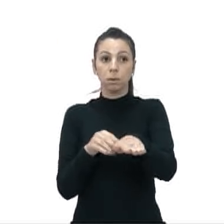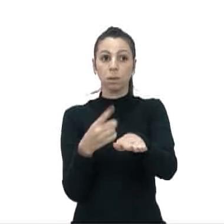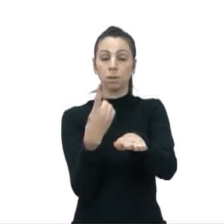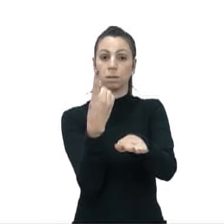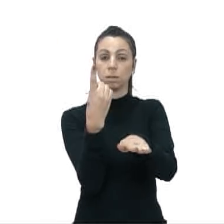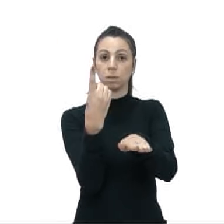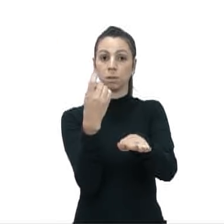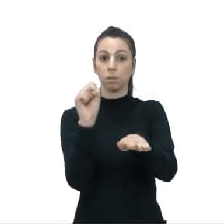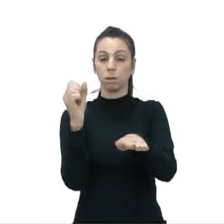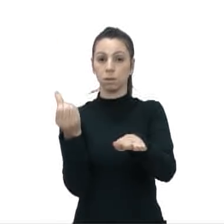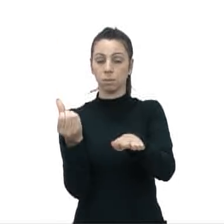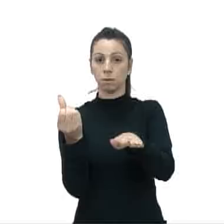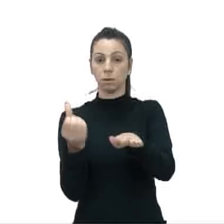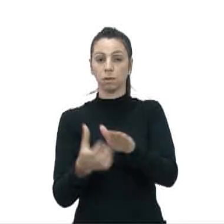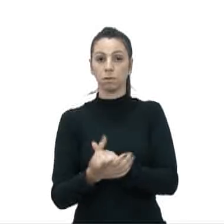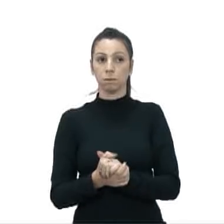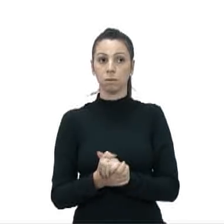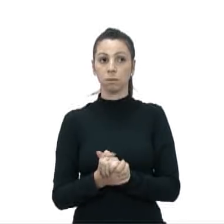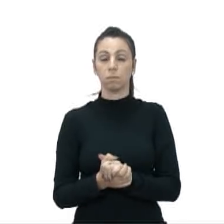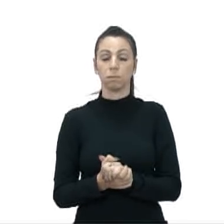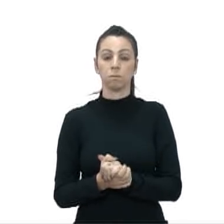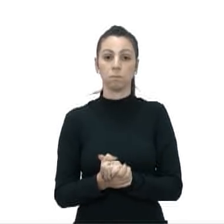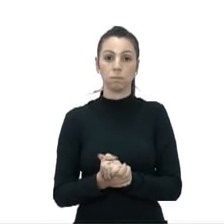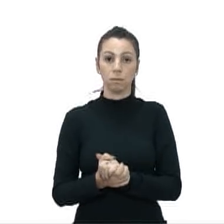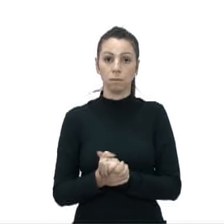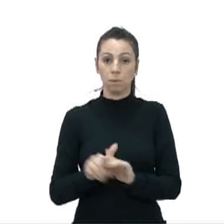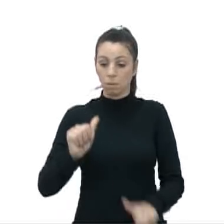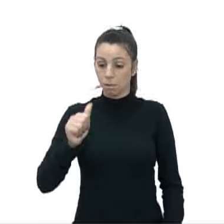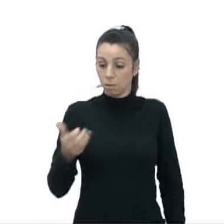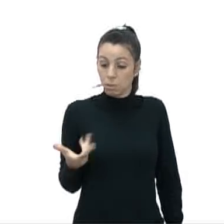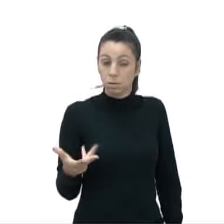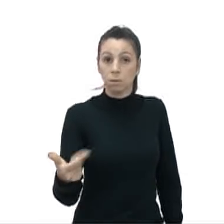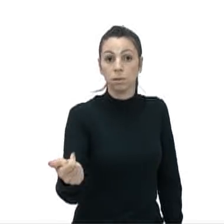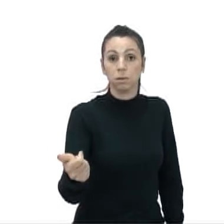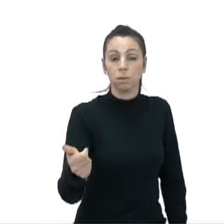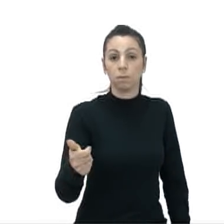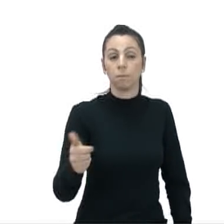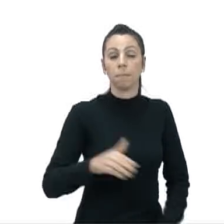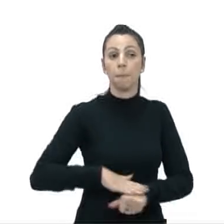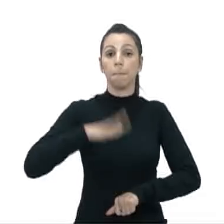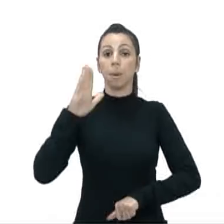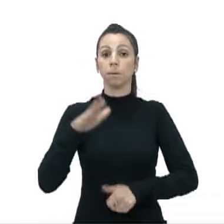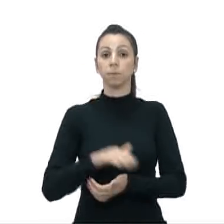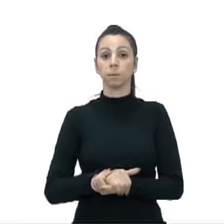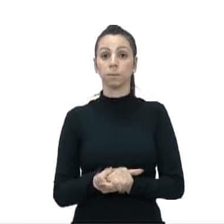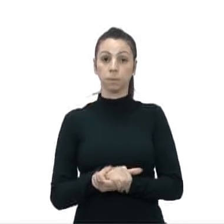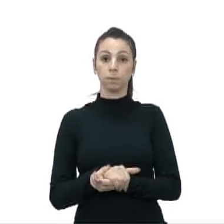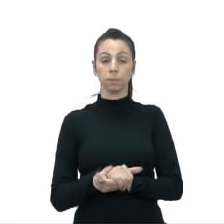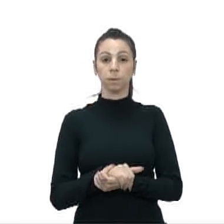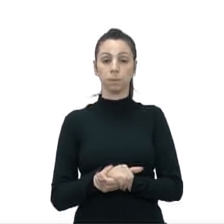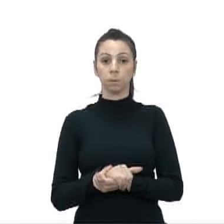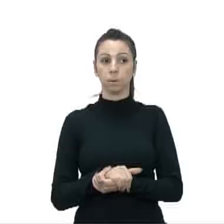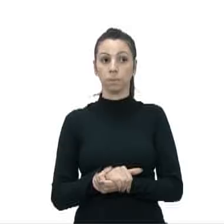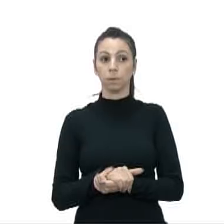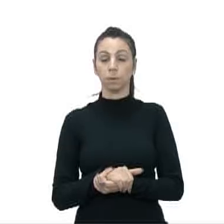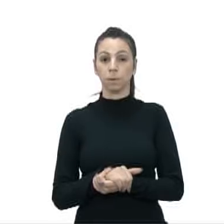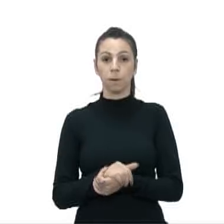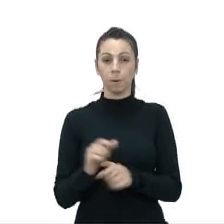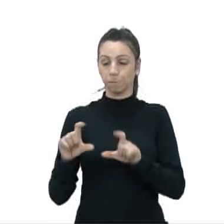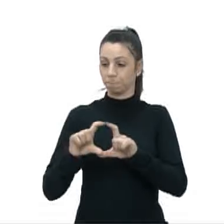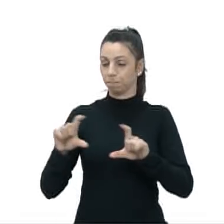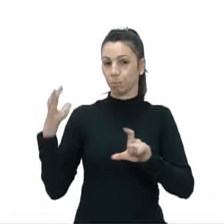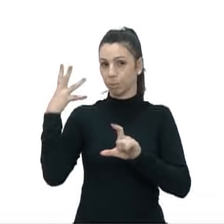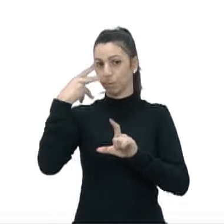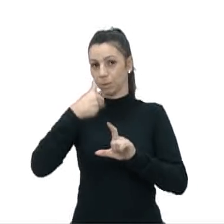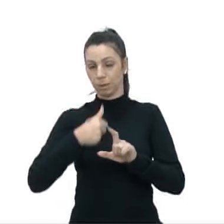e desprezando forças de atrito, a aceleração máxima imprimida pelo Paulo será de... Olha que figura bonita, né?